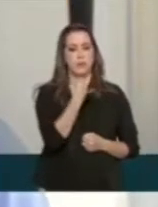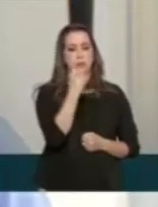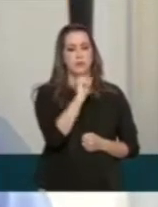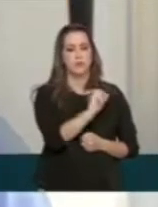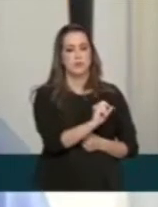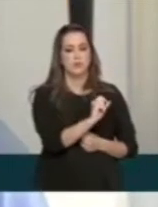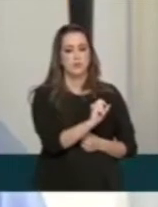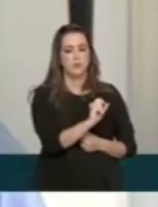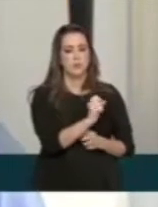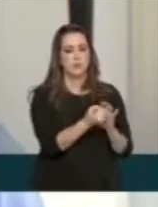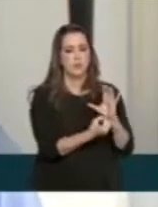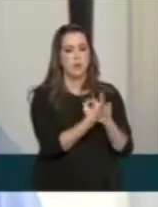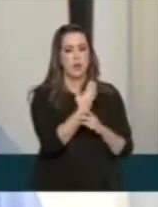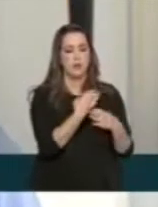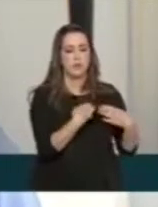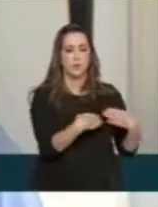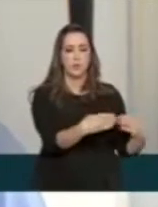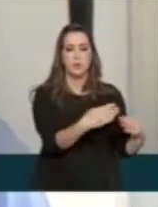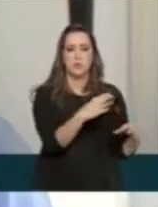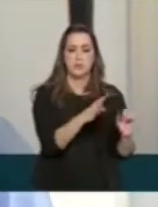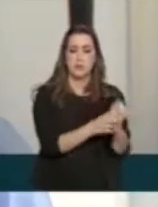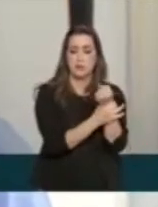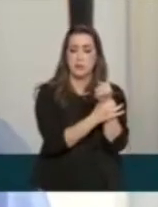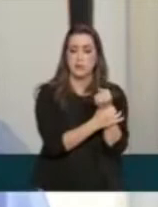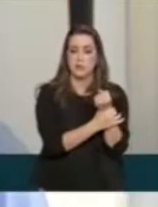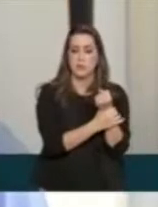importante a criação do Ministério,